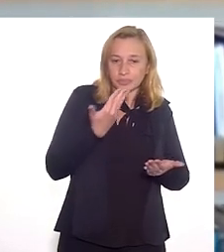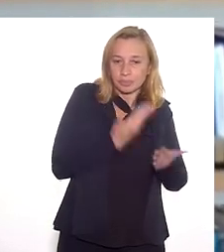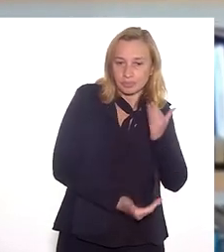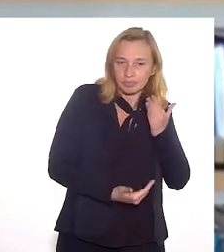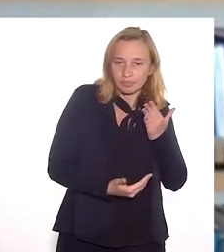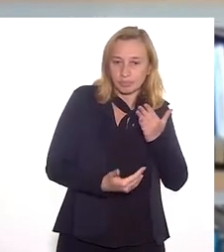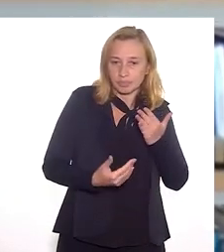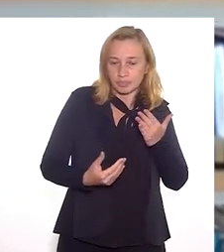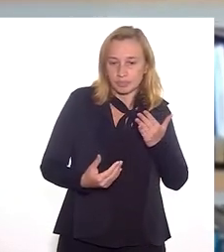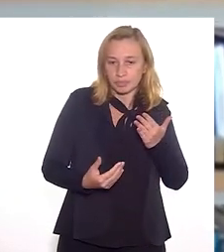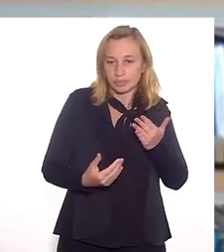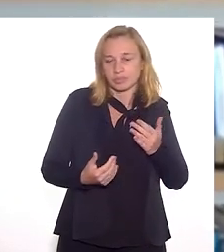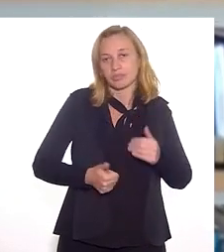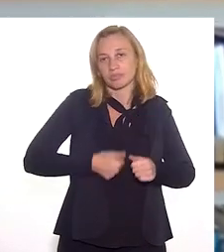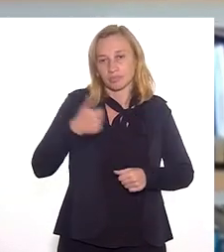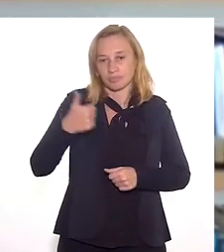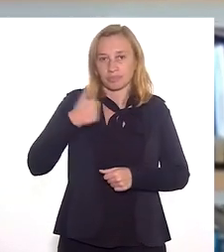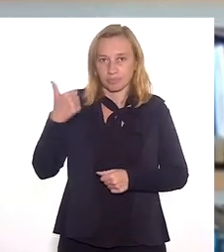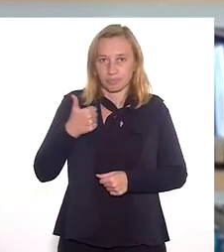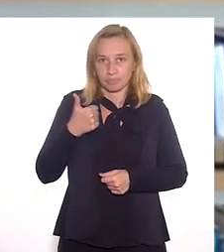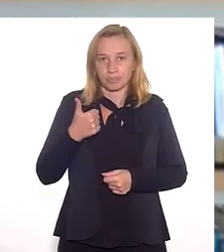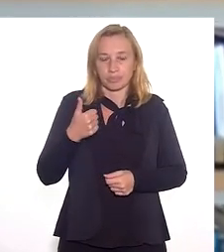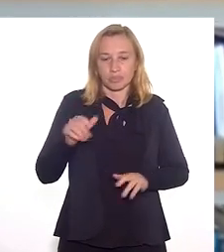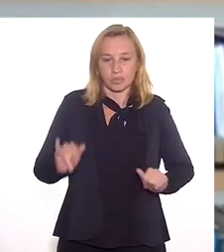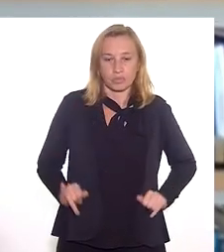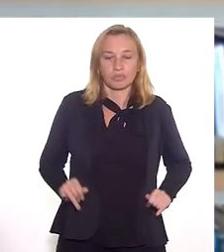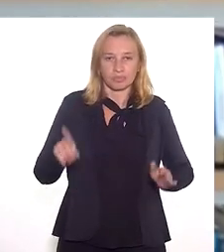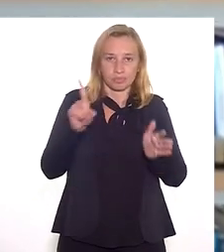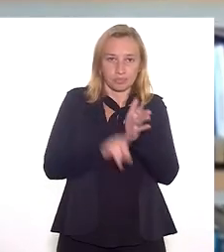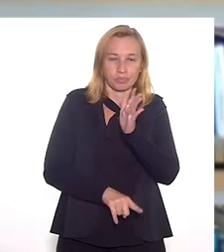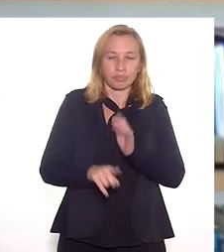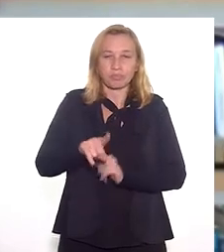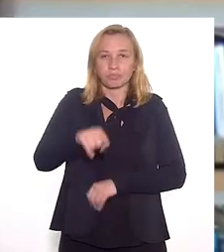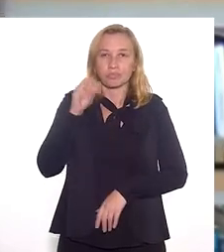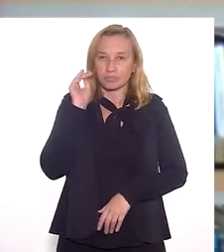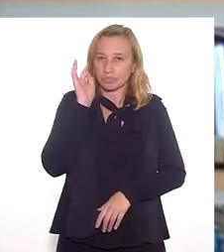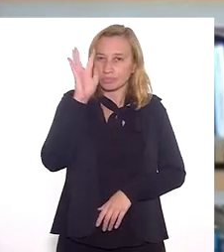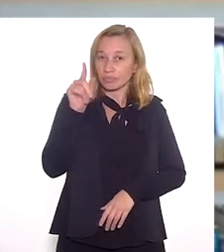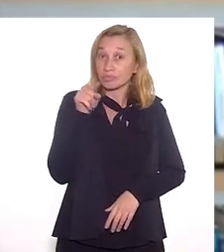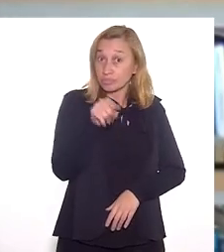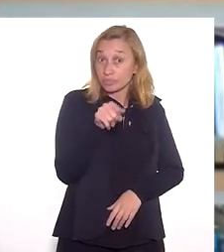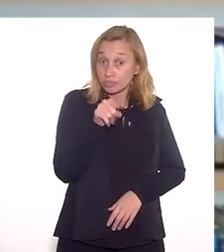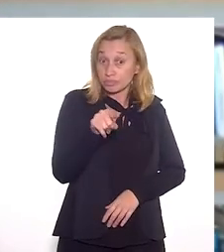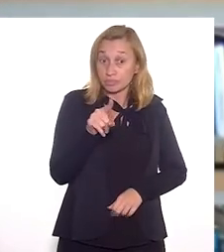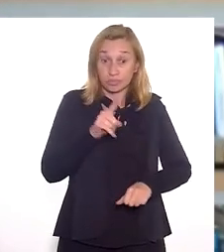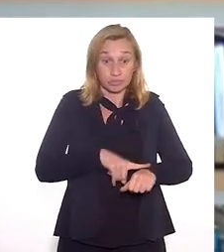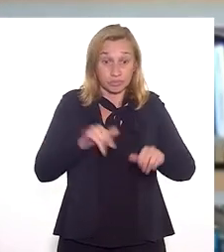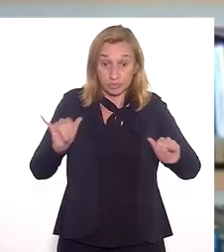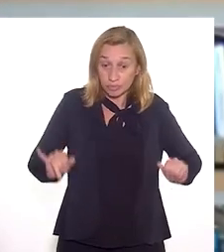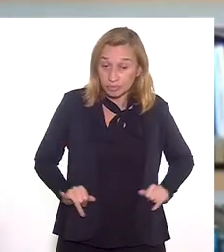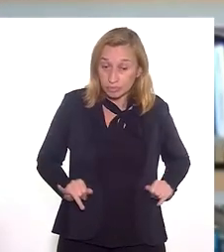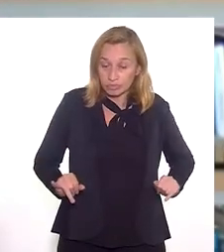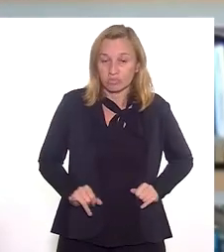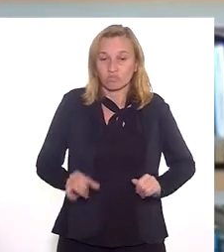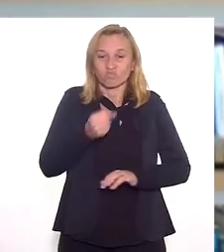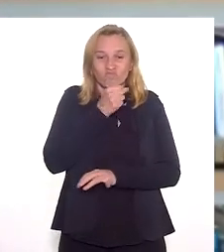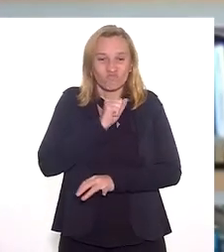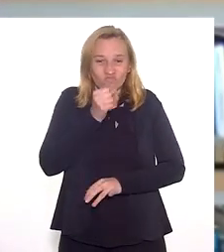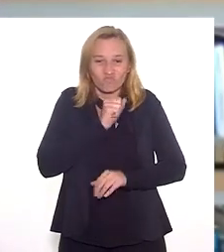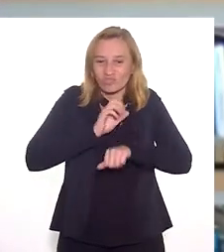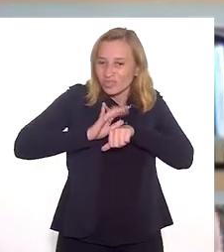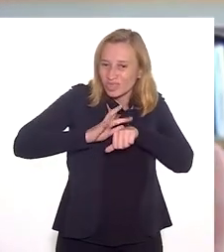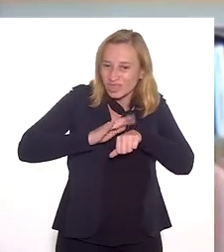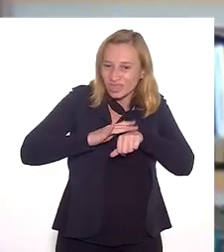consegue lidar com as perdas de uma forma mais racional e menos sofrida. Porque imagine você, além